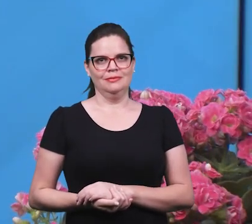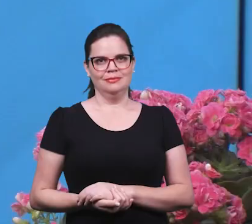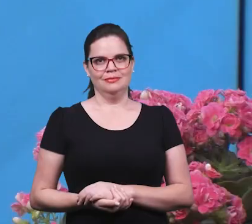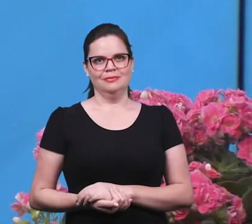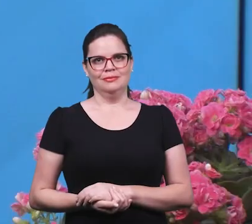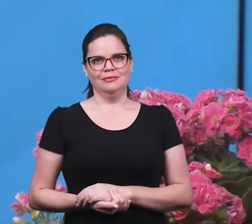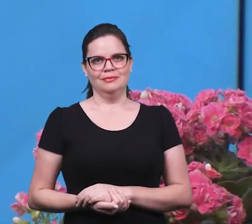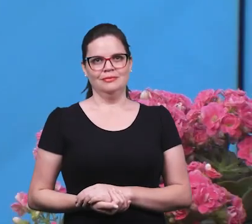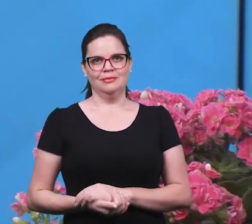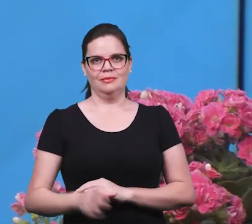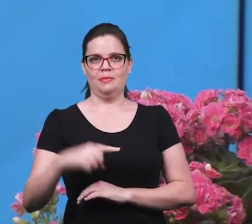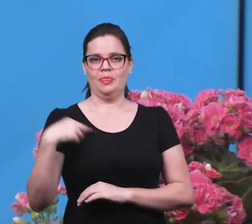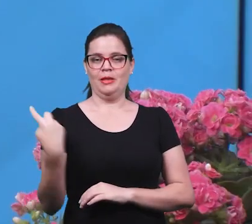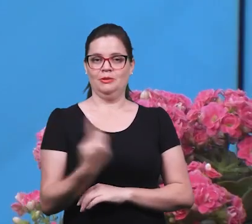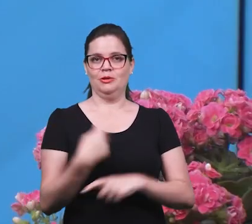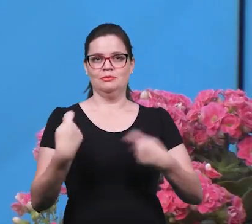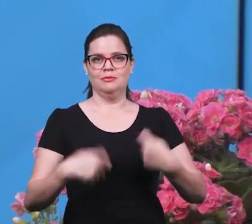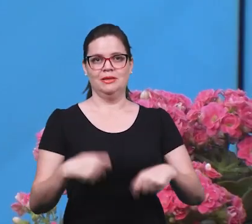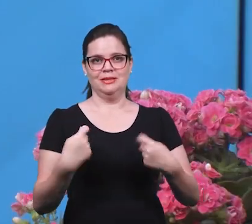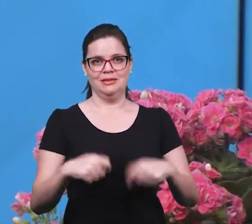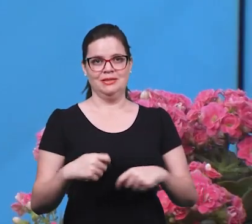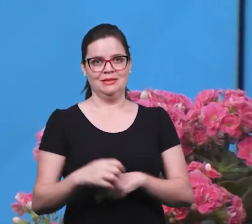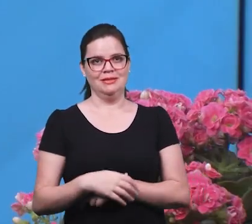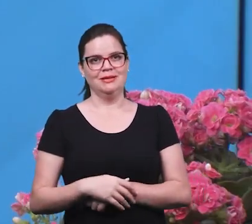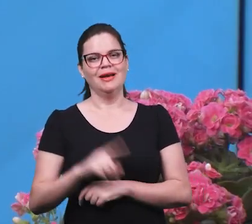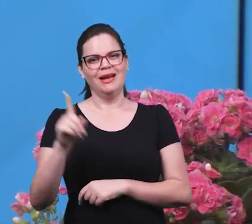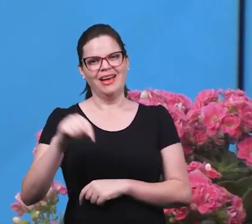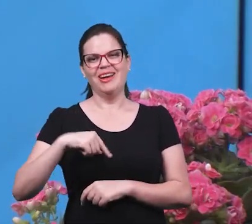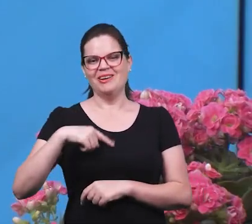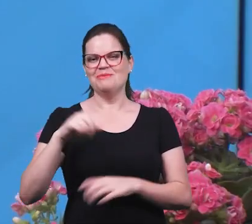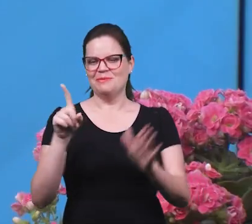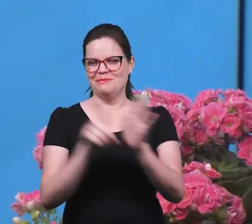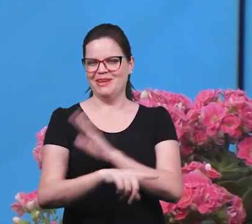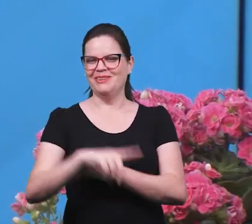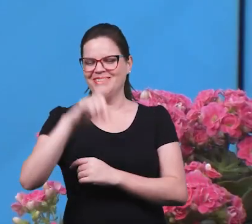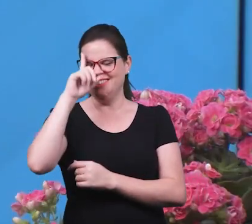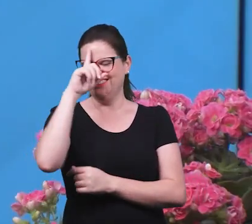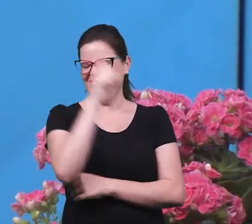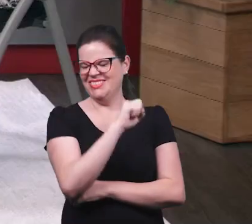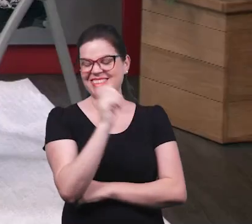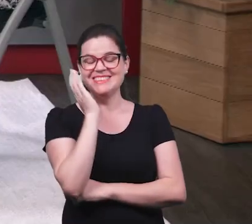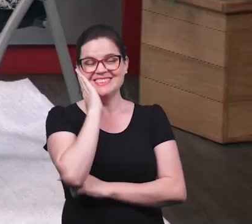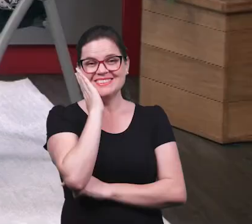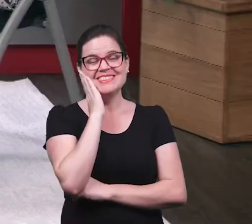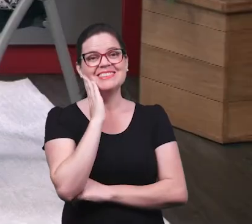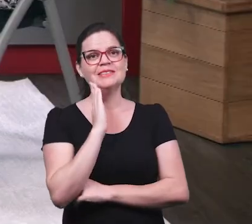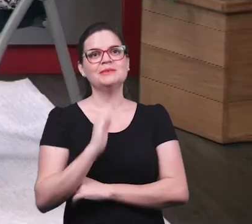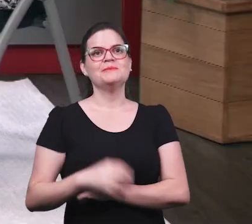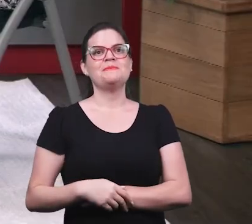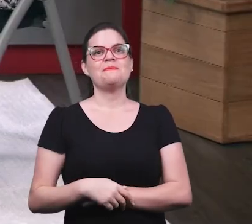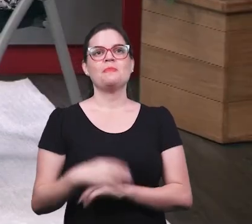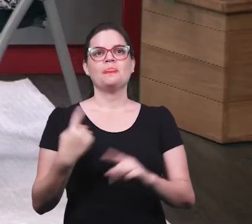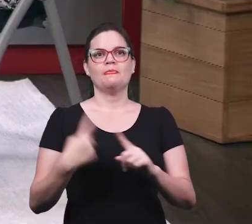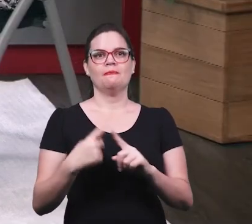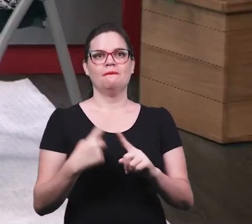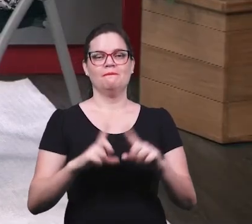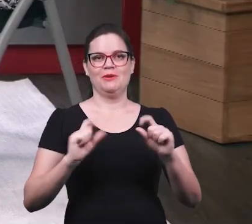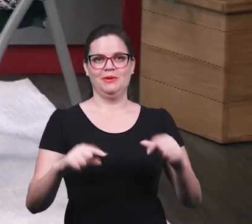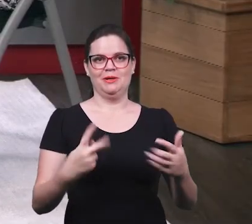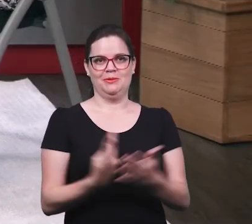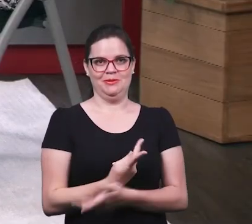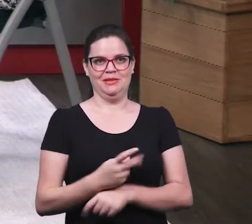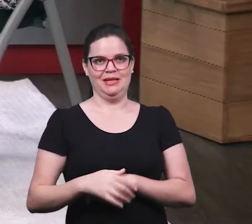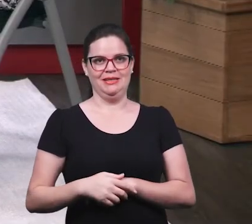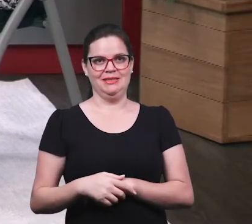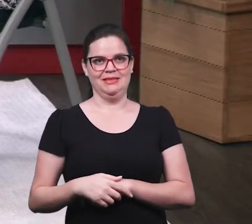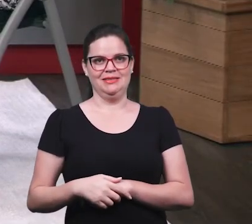aí a gente tem que partir do. Isso é uma pergunta difícil de responder, porque ia ser muito fácil eu falar assim: ó,